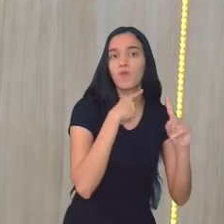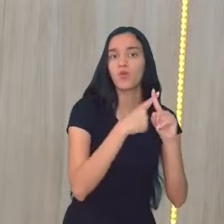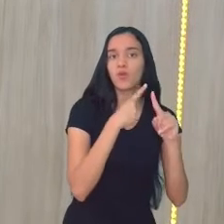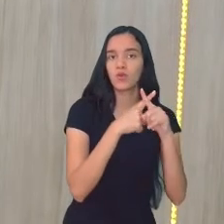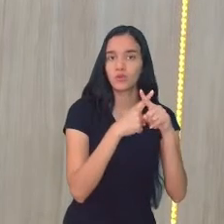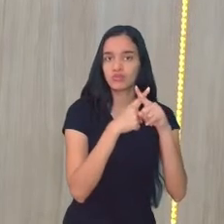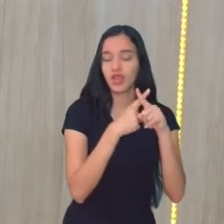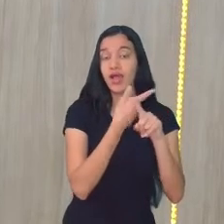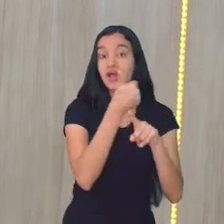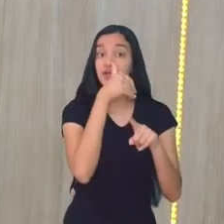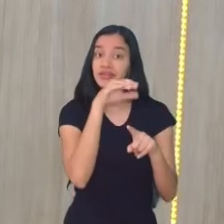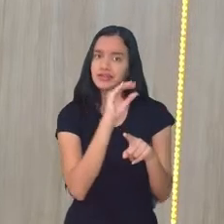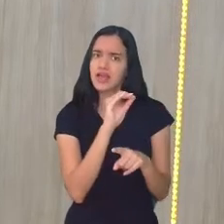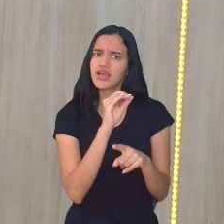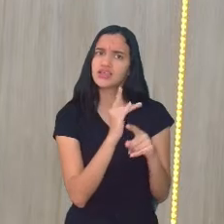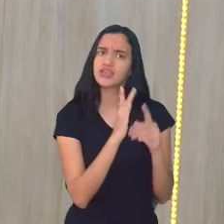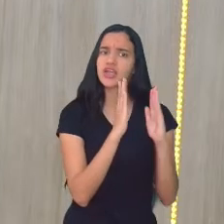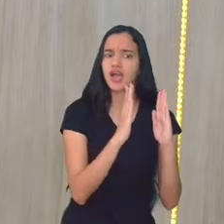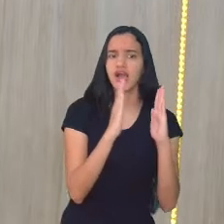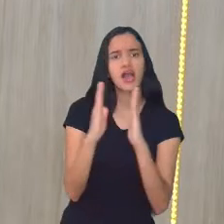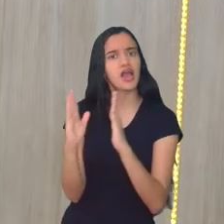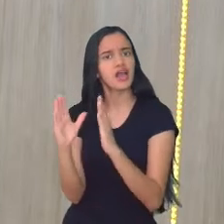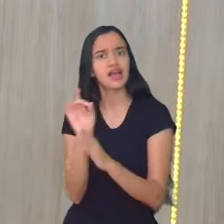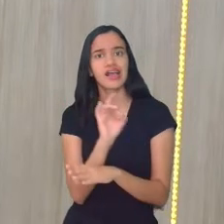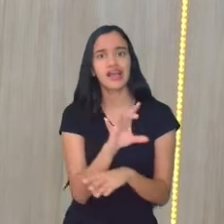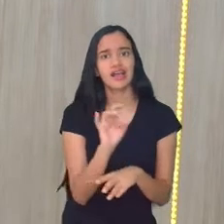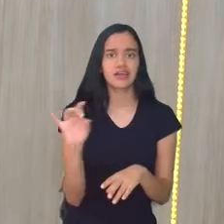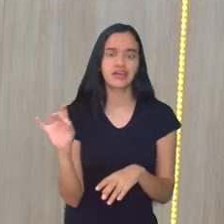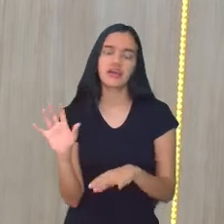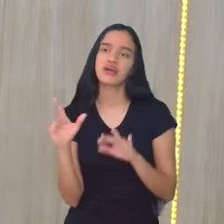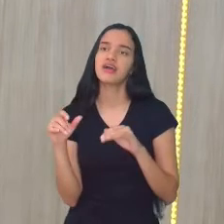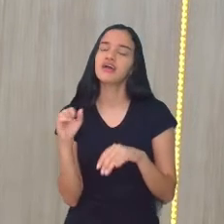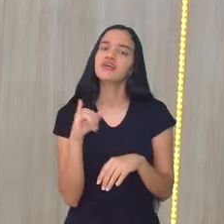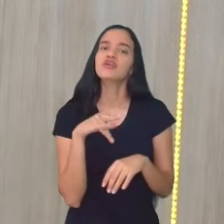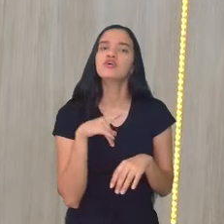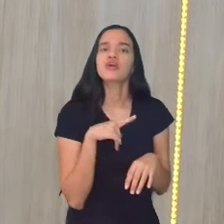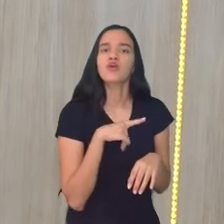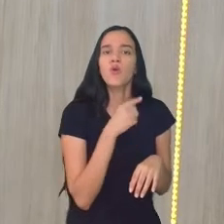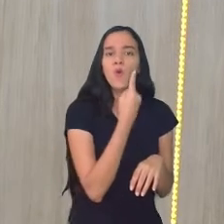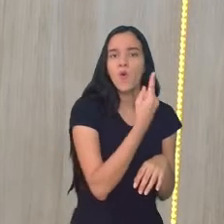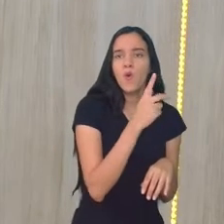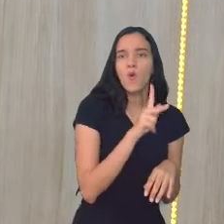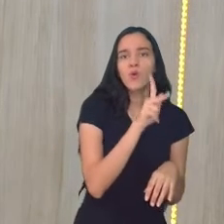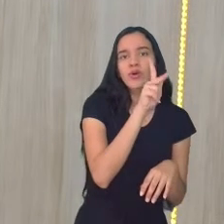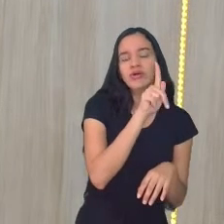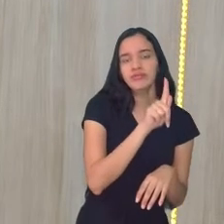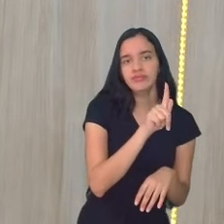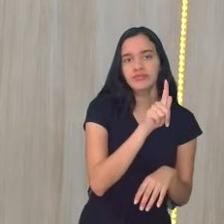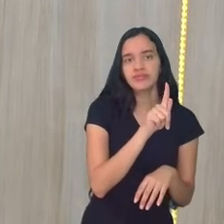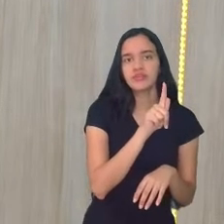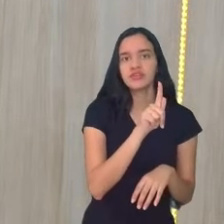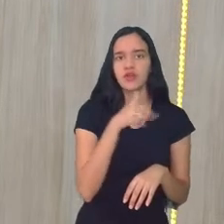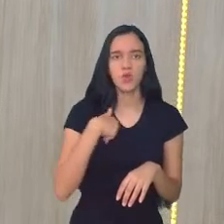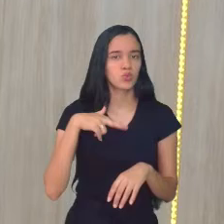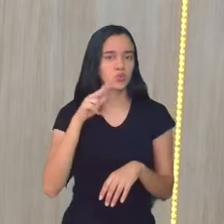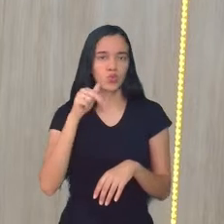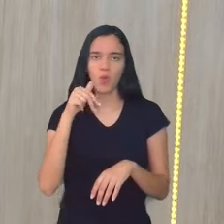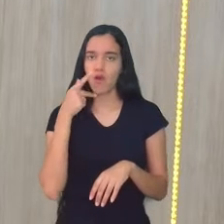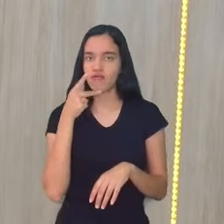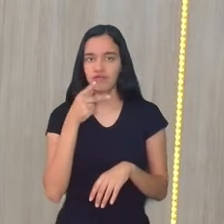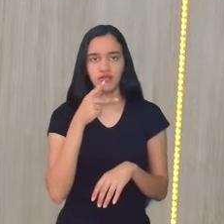multiplicar por 10 cada casa. Ora, então se eu tenho 1 quilo, que a gente nunca fala